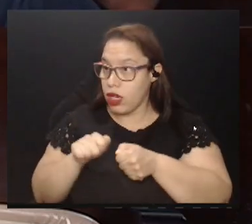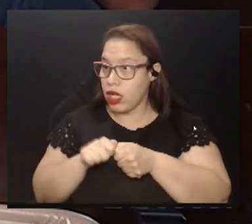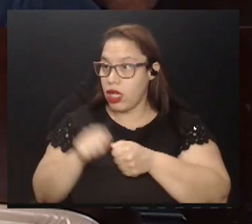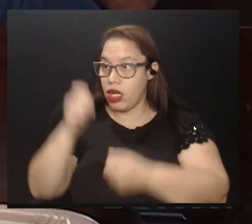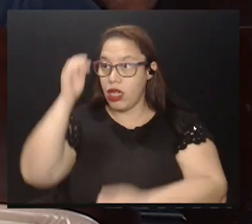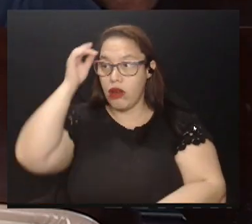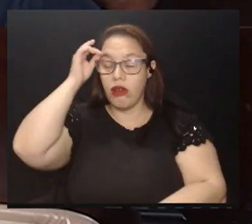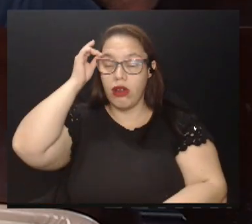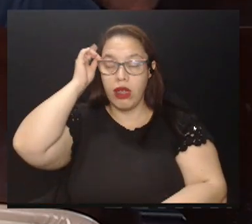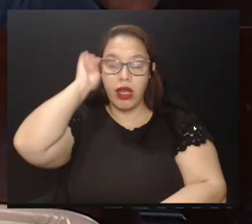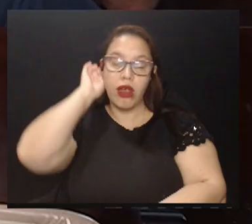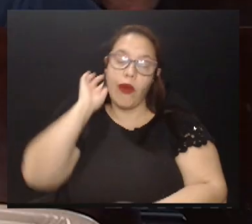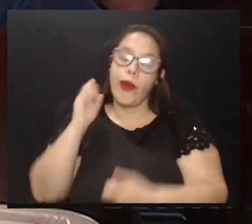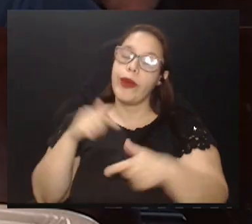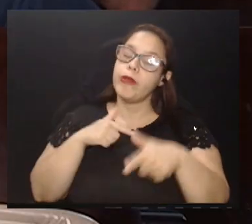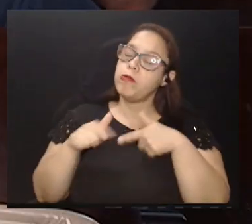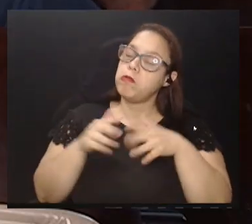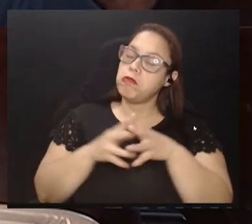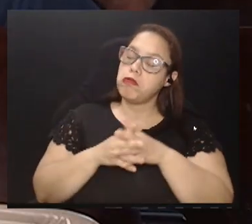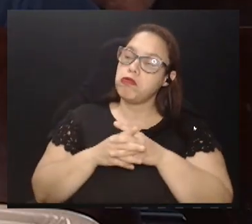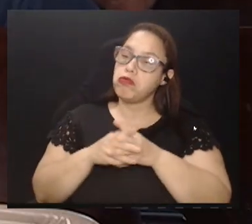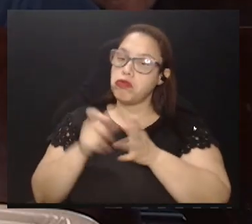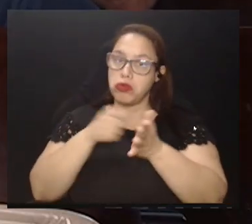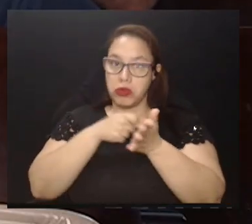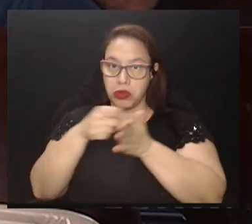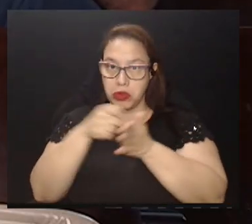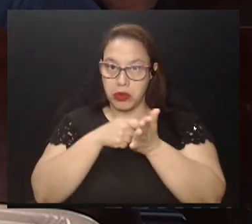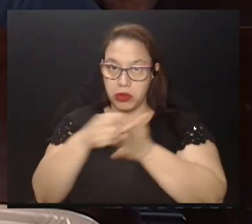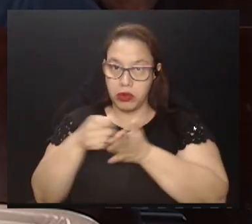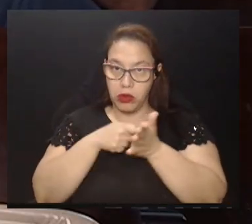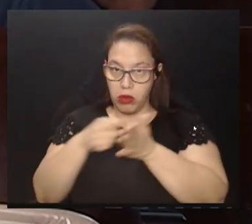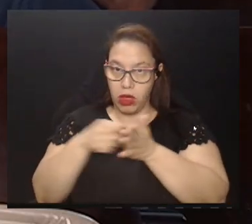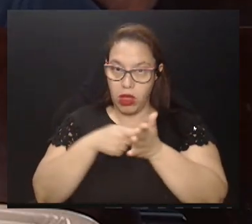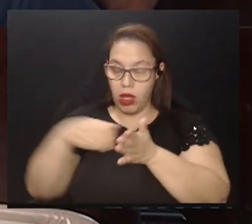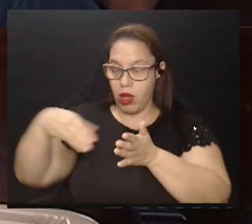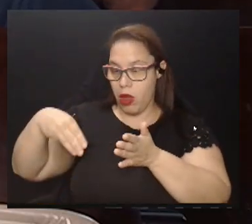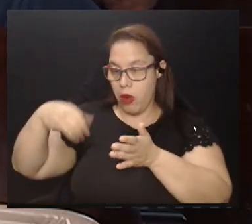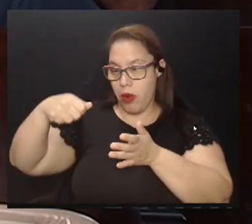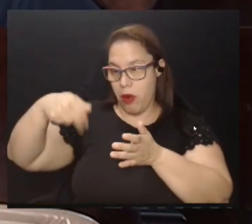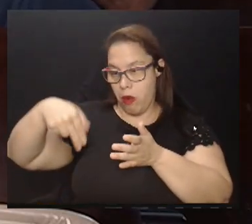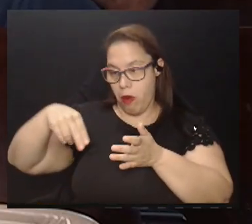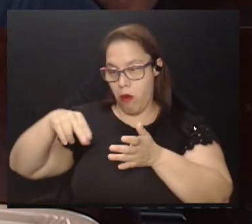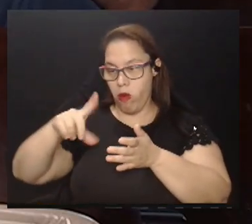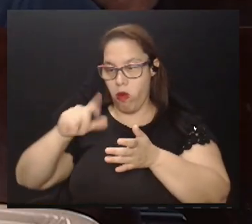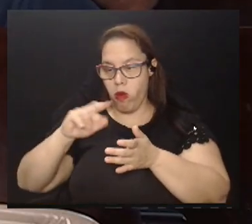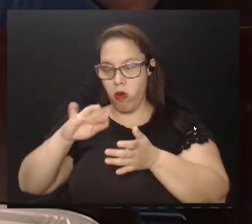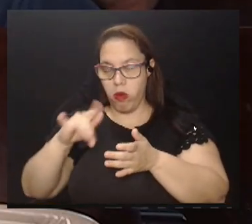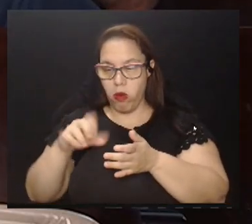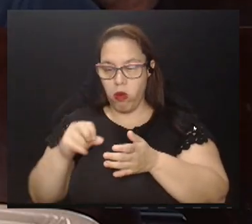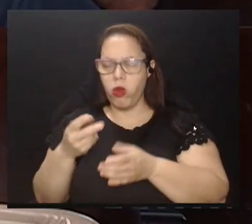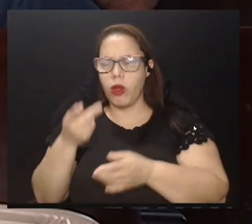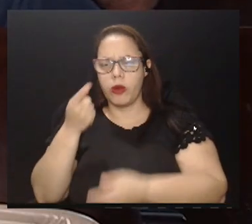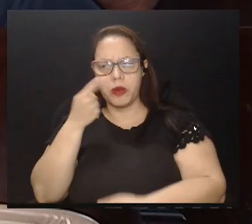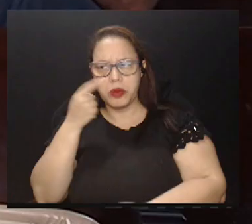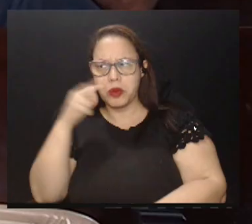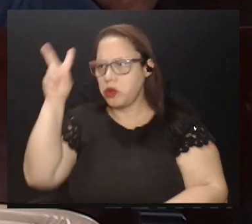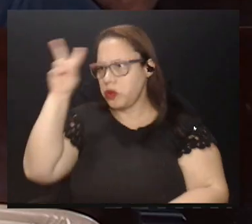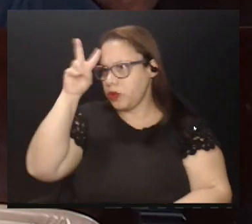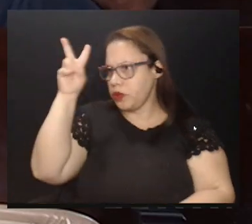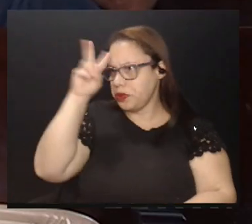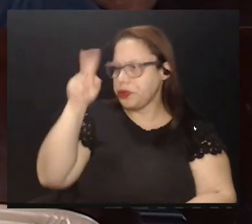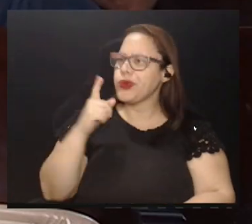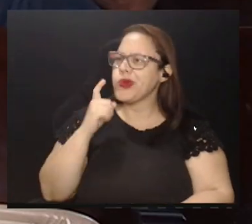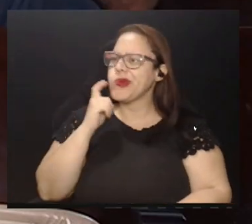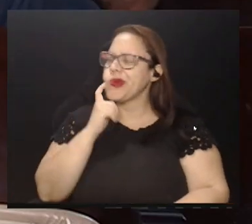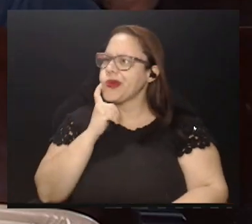de monólogos, que eu fizesse monólogos com as 5. Eu comecei a ver a história delas, todas elas assim, né,